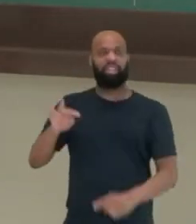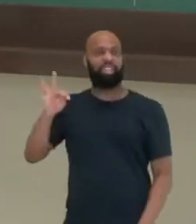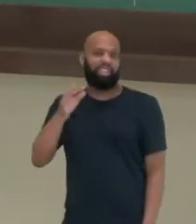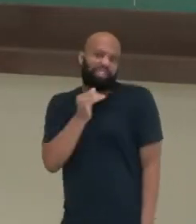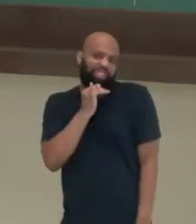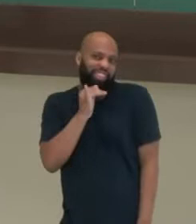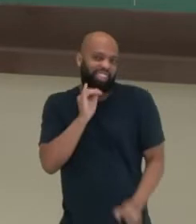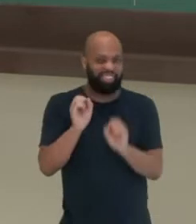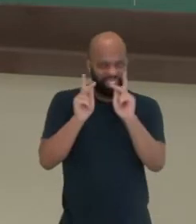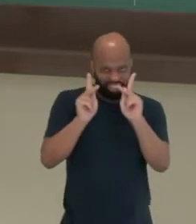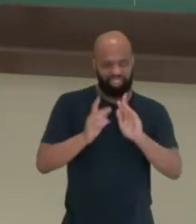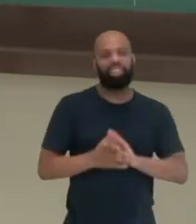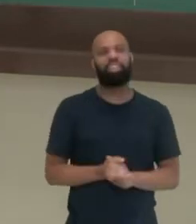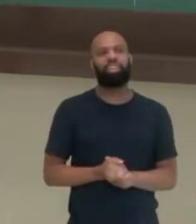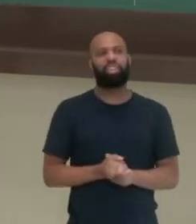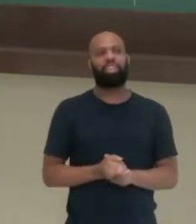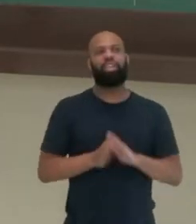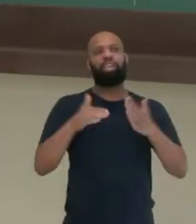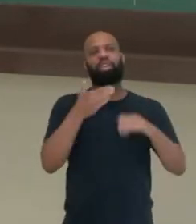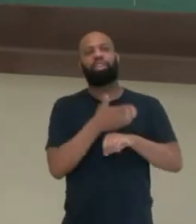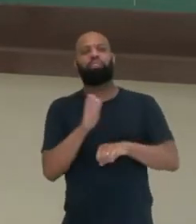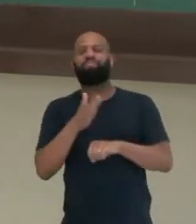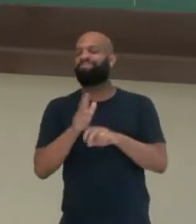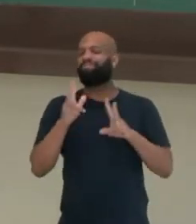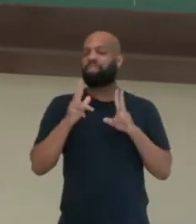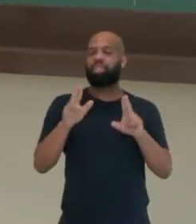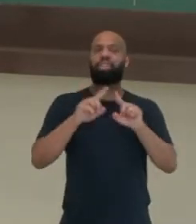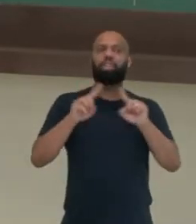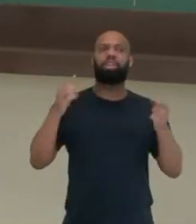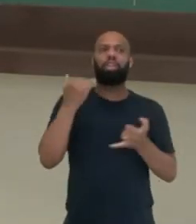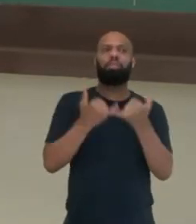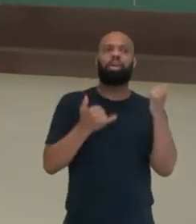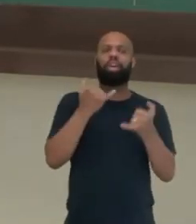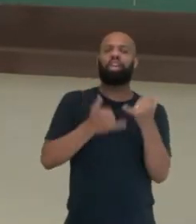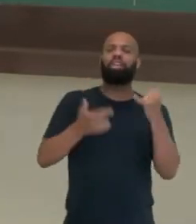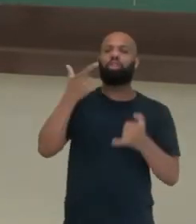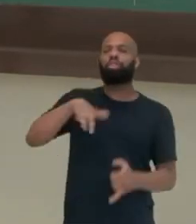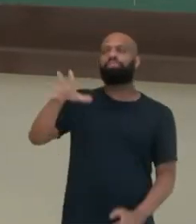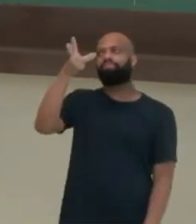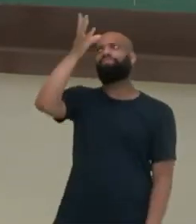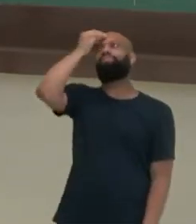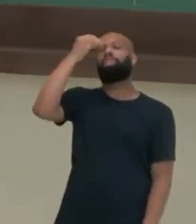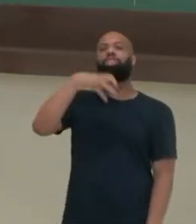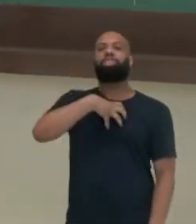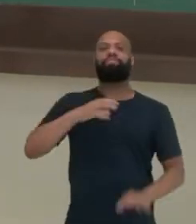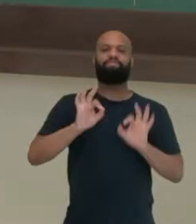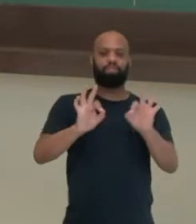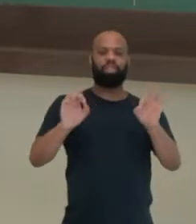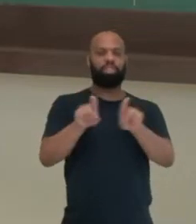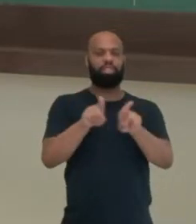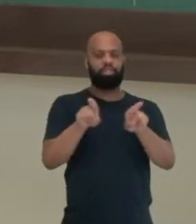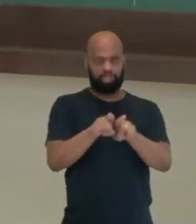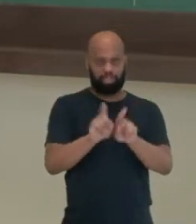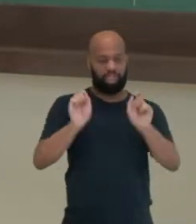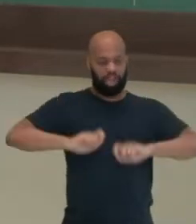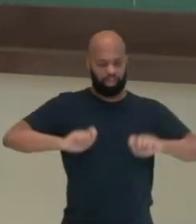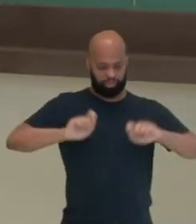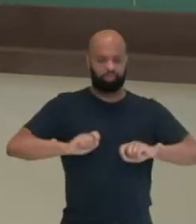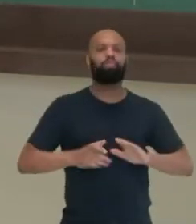exemplo, ok? Na prática dá na mesma, mas parece que a gente assimila com uma facilidade um pouquinho